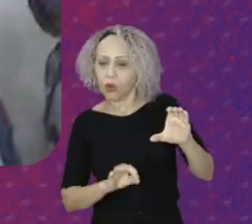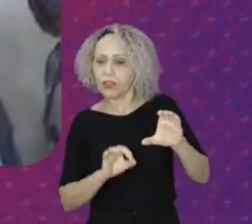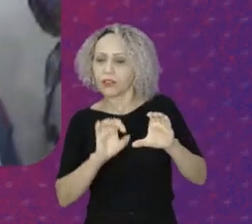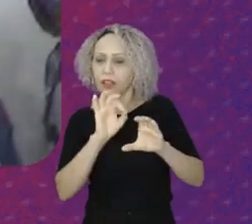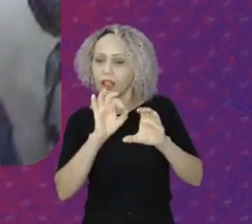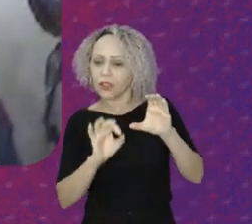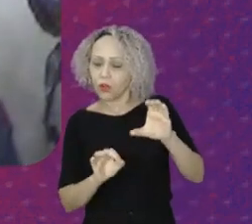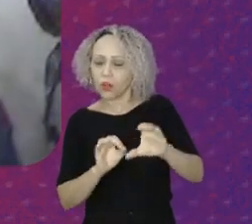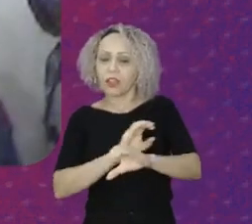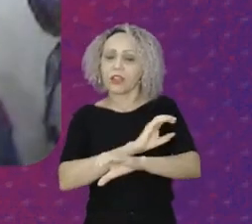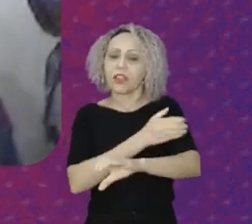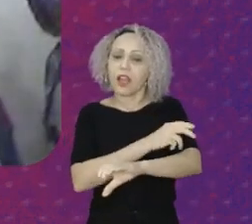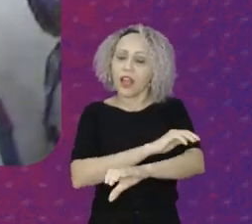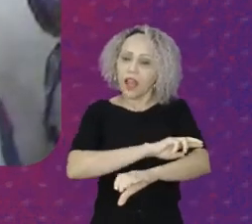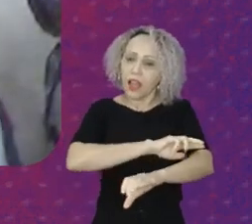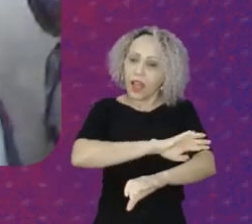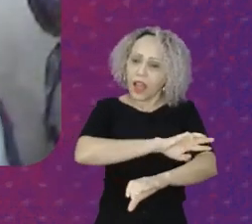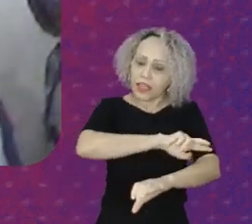recursos, batalhamos